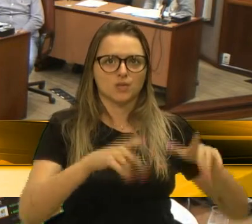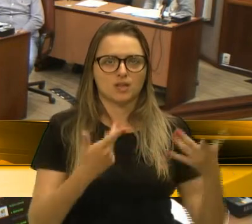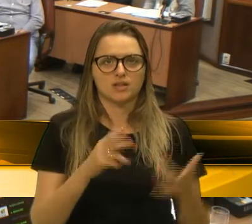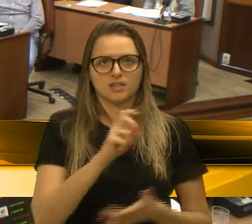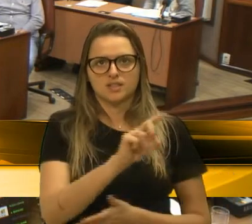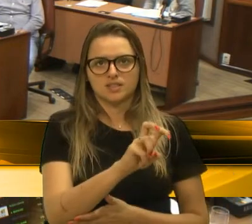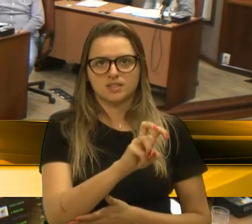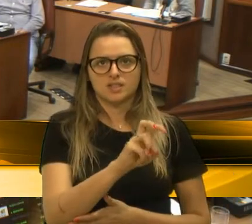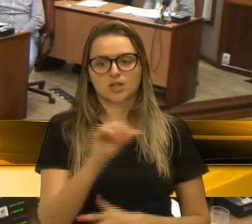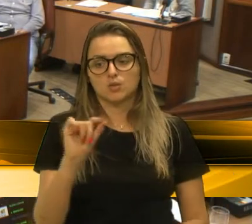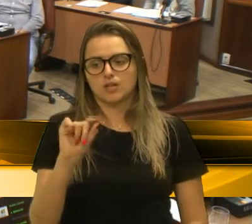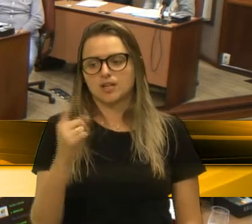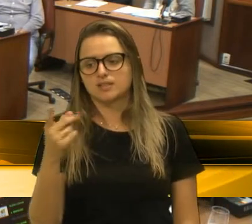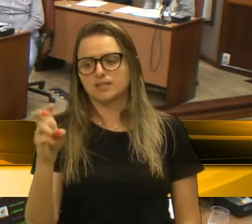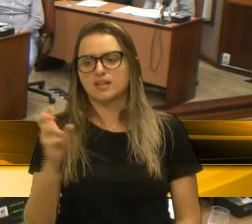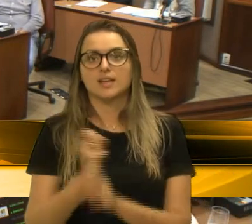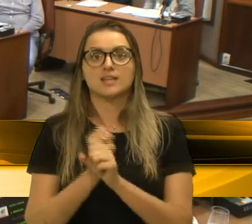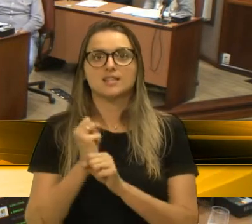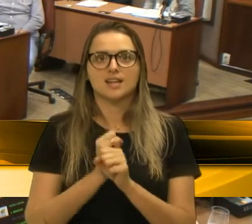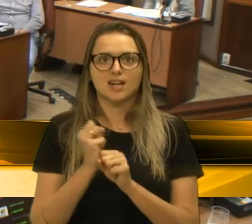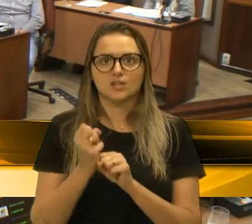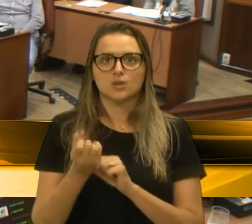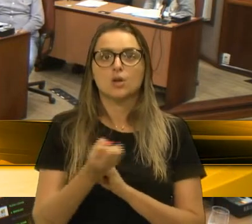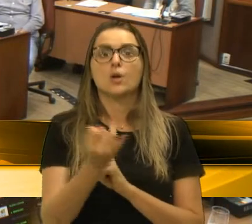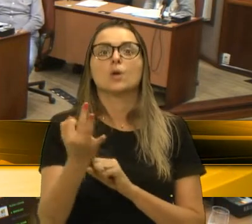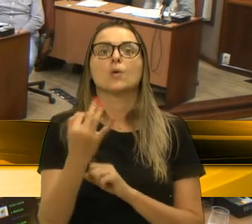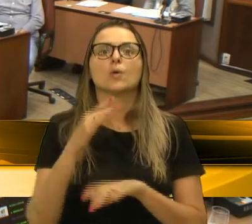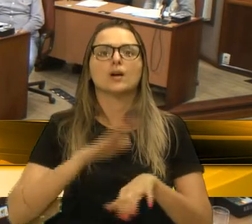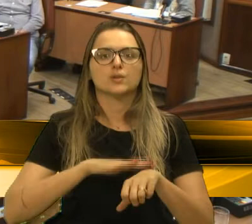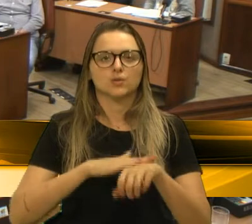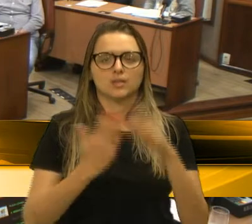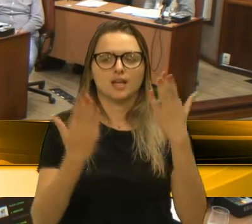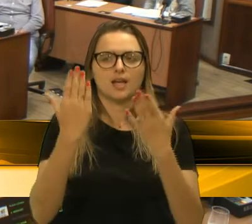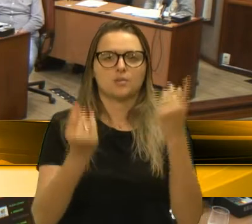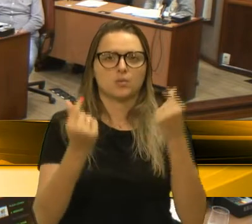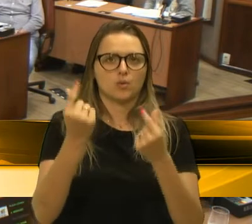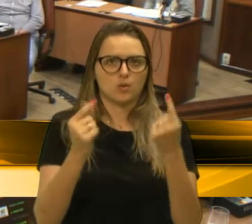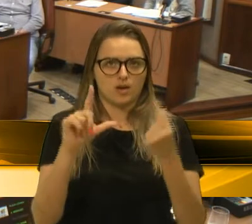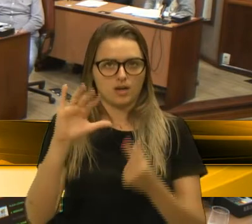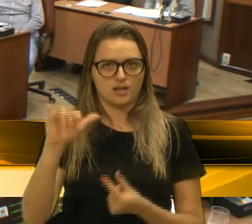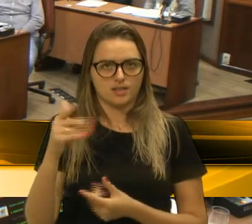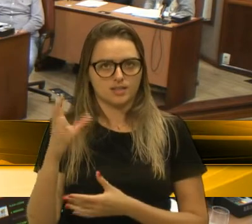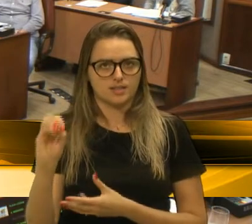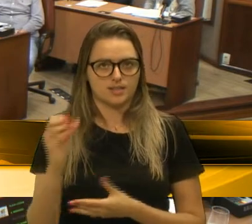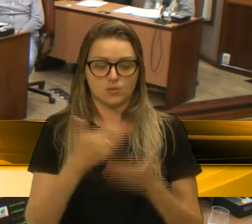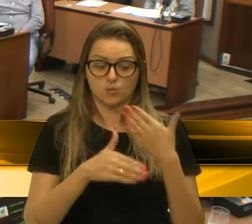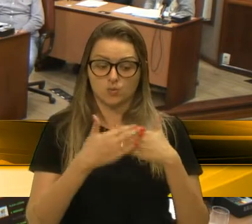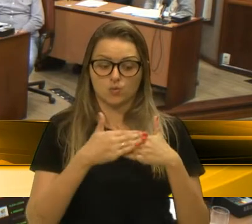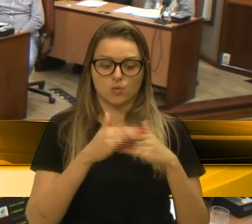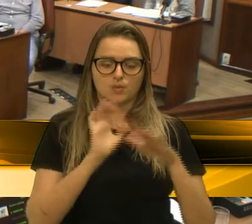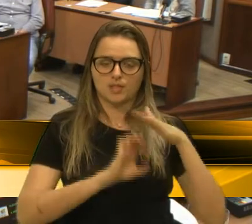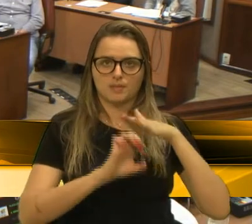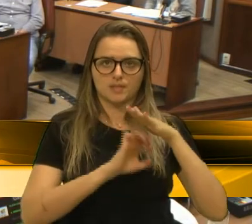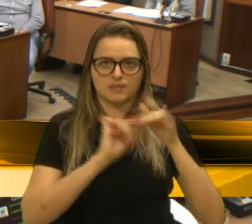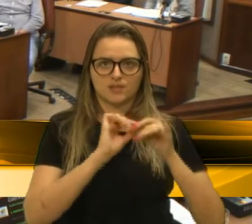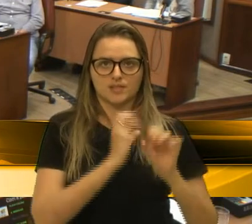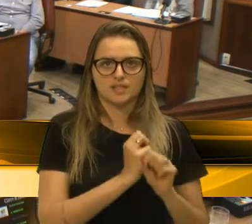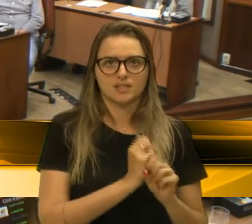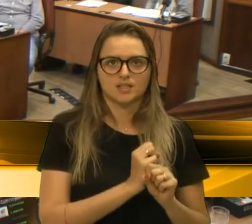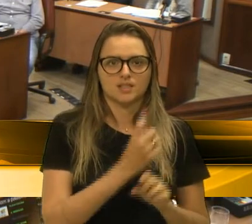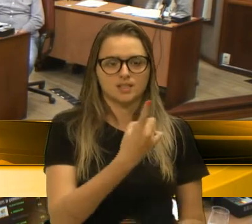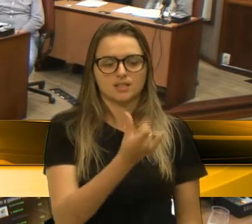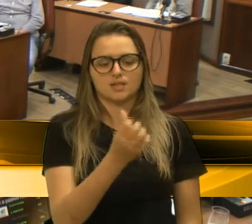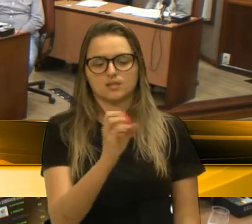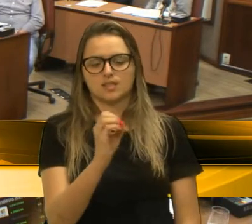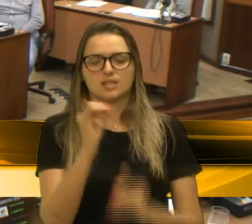15 anos? Quanto tempo é a licitação? Toda empresa vai fazer isso. Será que com 160